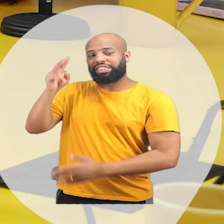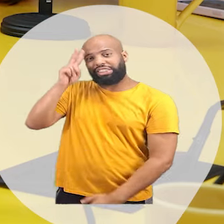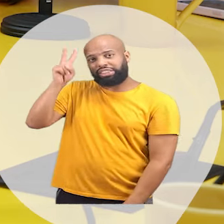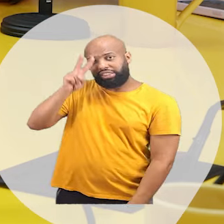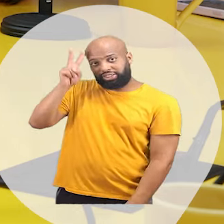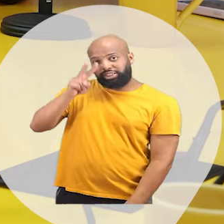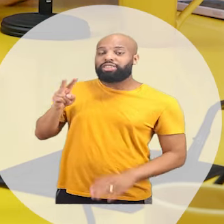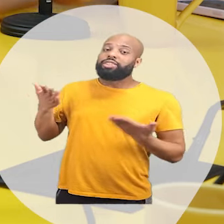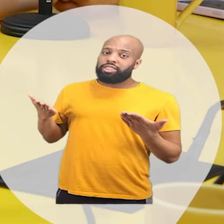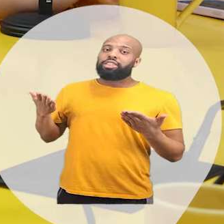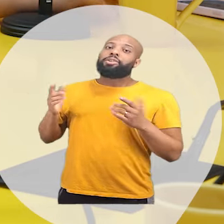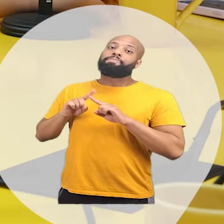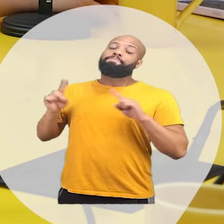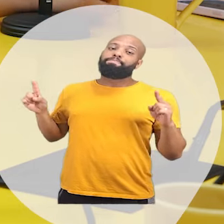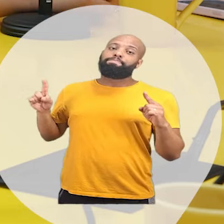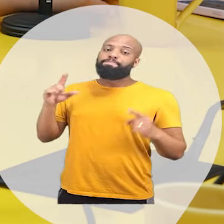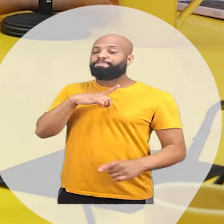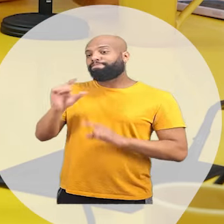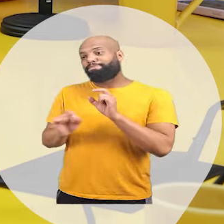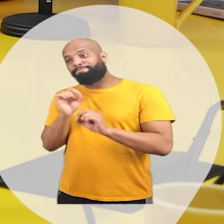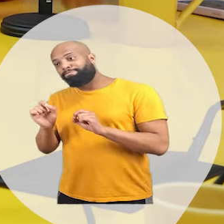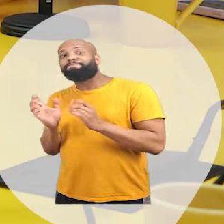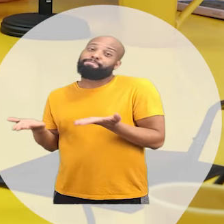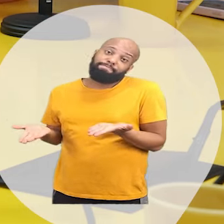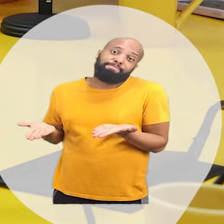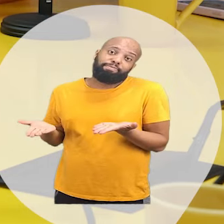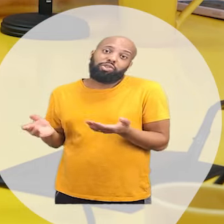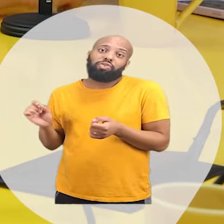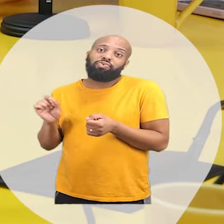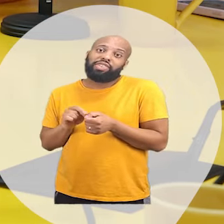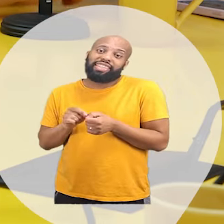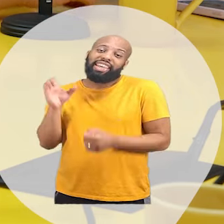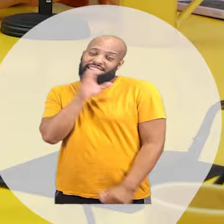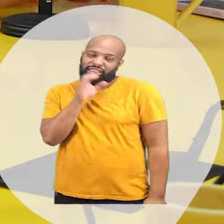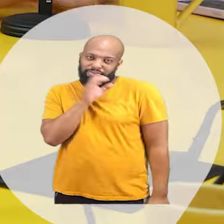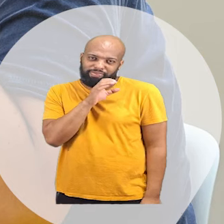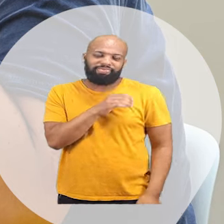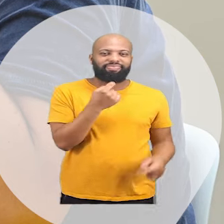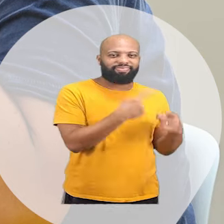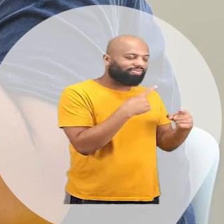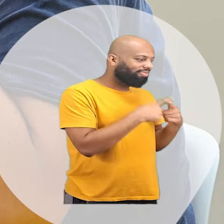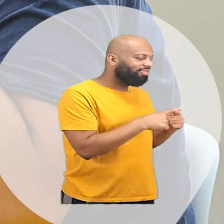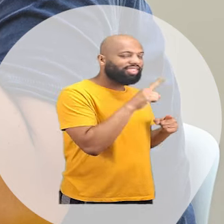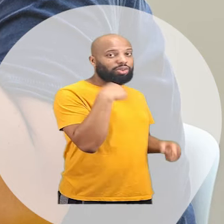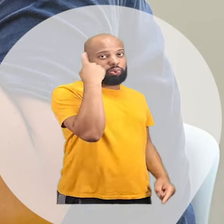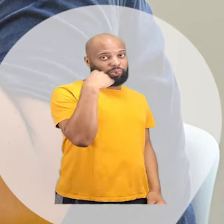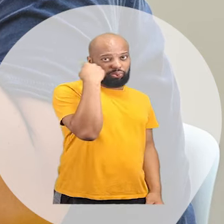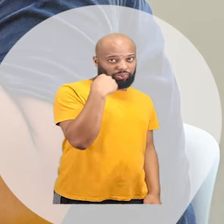enfim histórias e tudo mais e daí tem que tem que ir pro próximo e deve ser muito